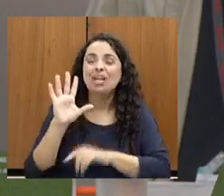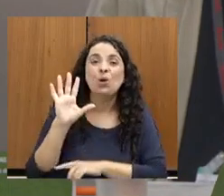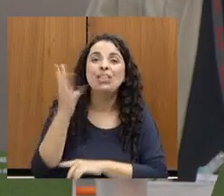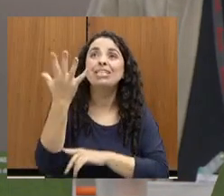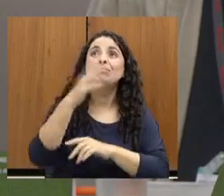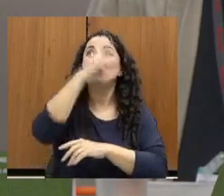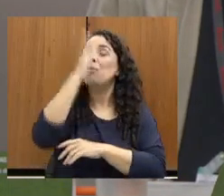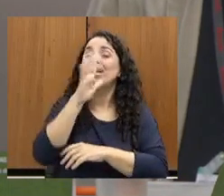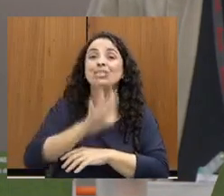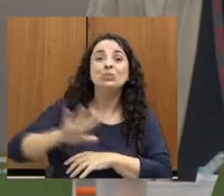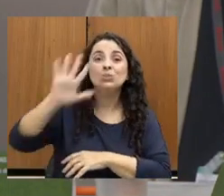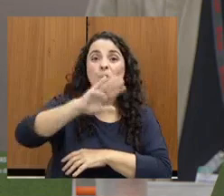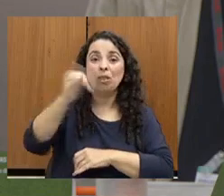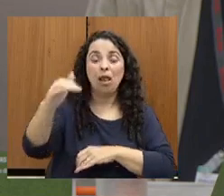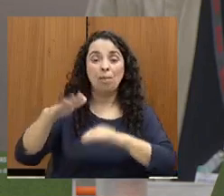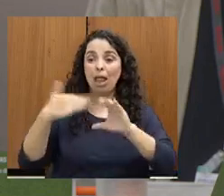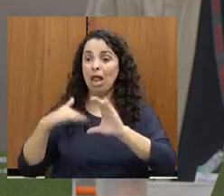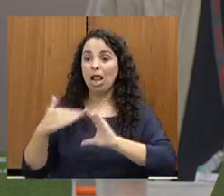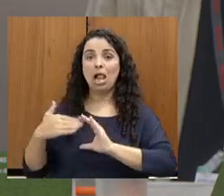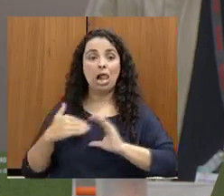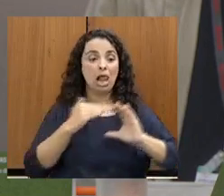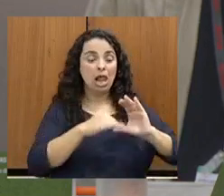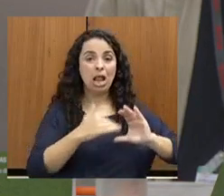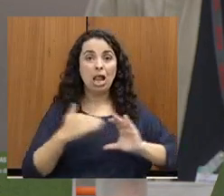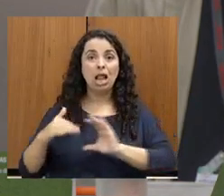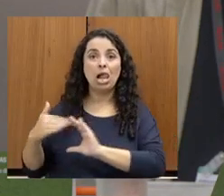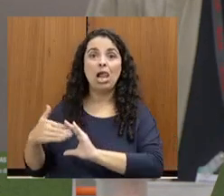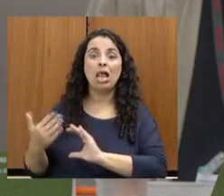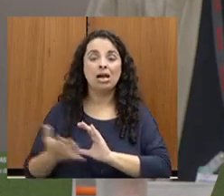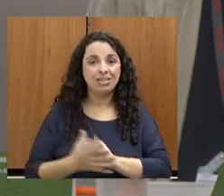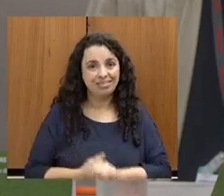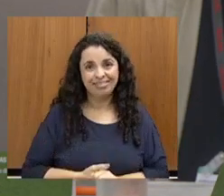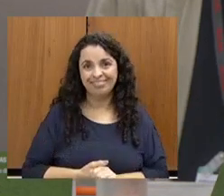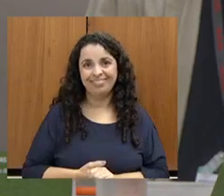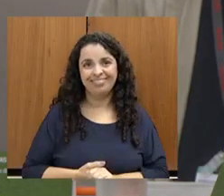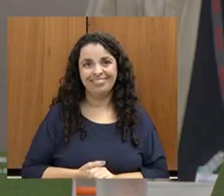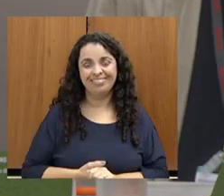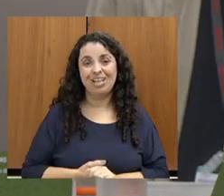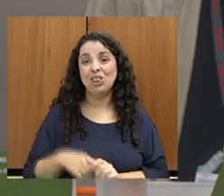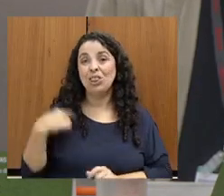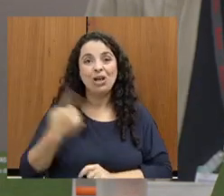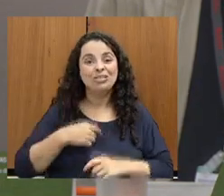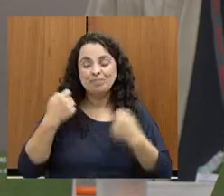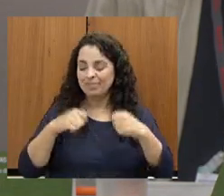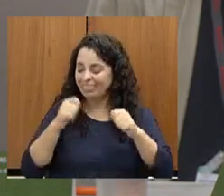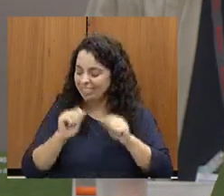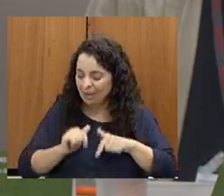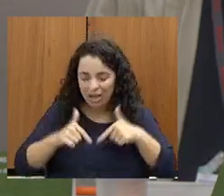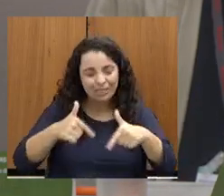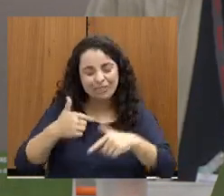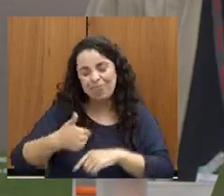inclusive te agradeço, mas a gente precisa agir mais. Eu tenho, devo ter um dossiê,